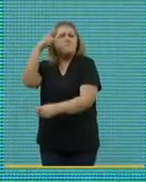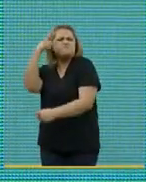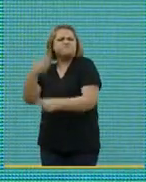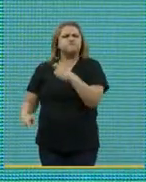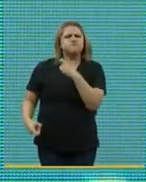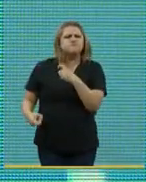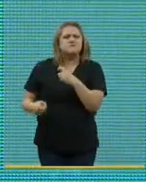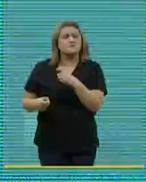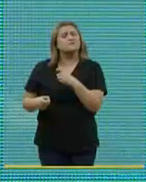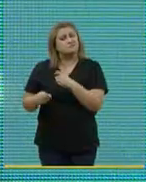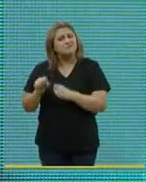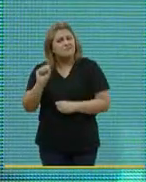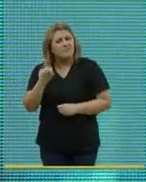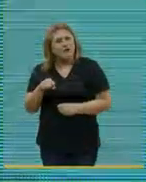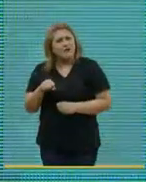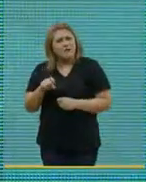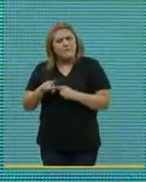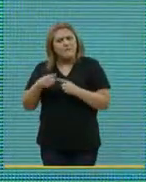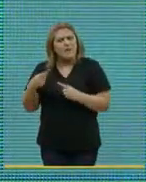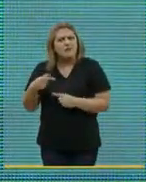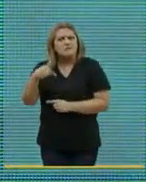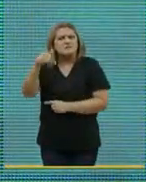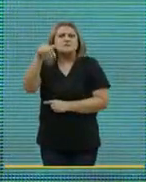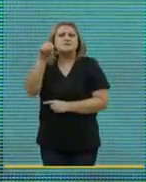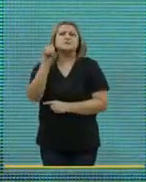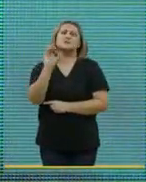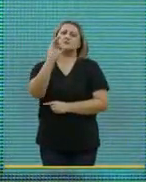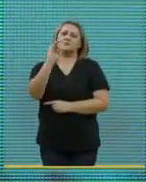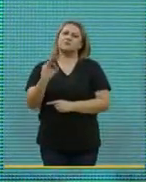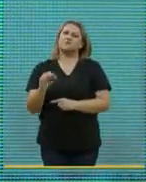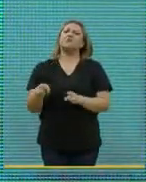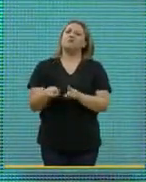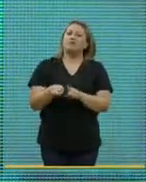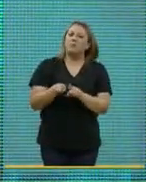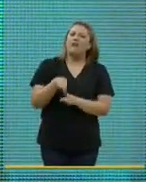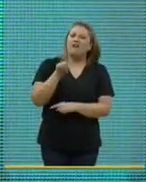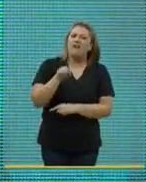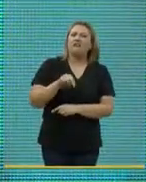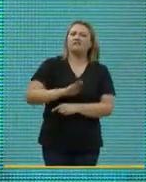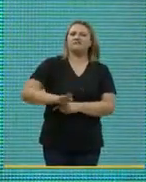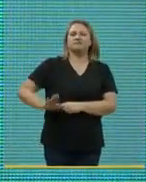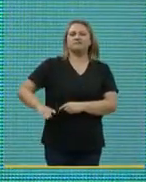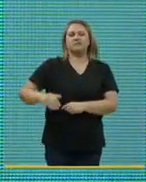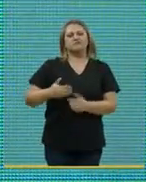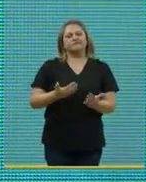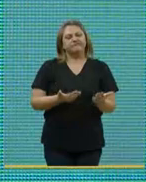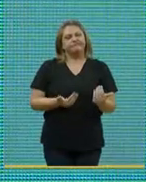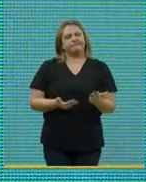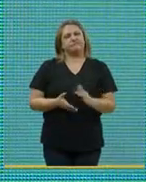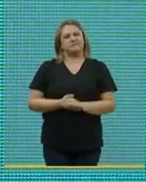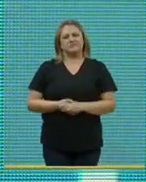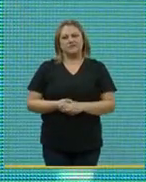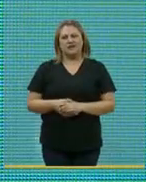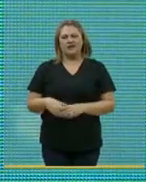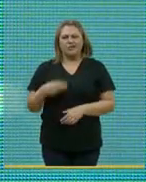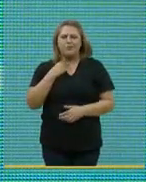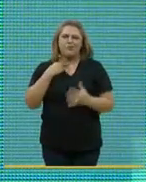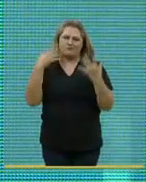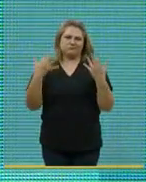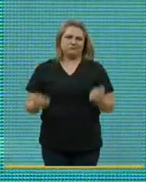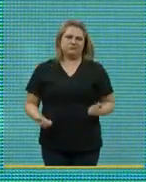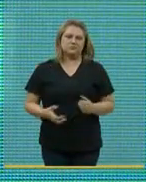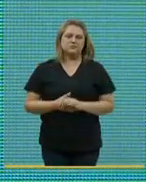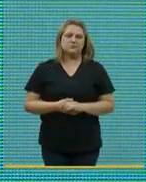70% desses com crianças e adolescentes isso é inaceitável além de